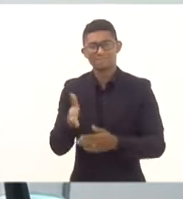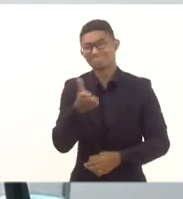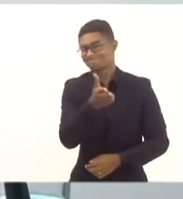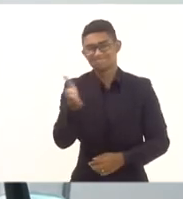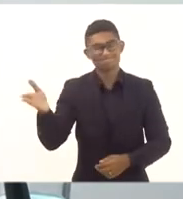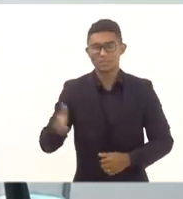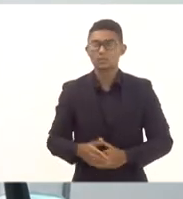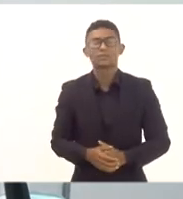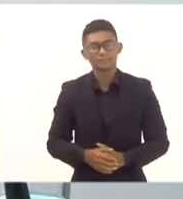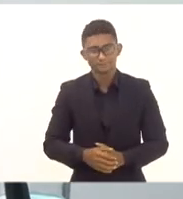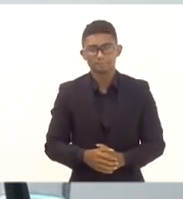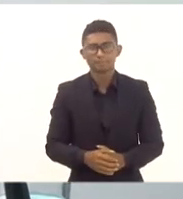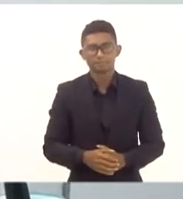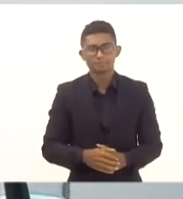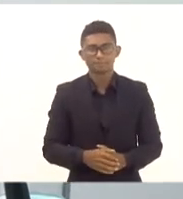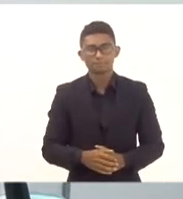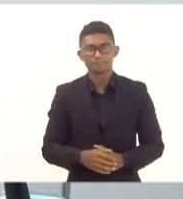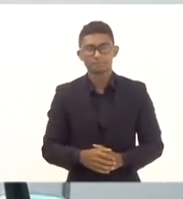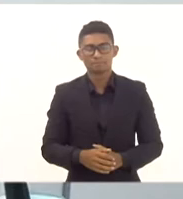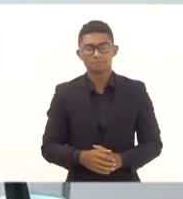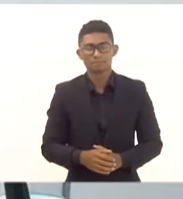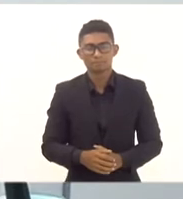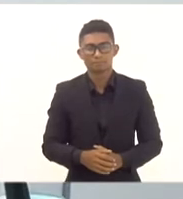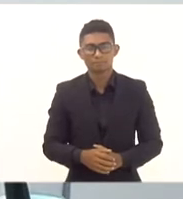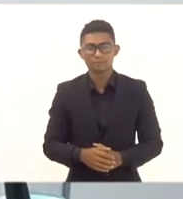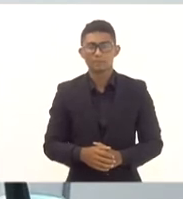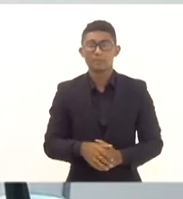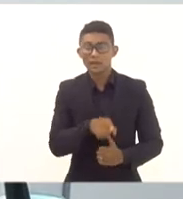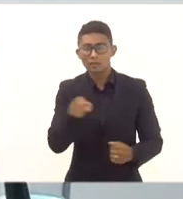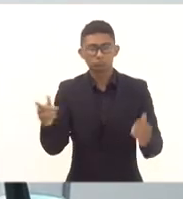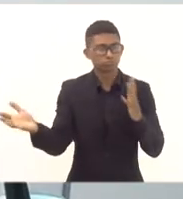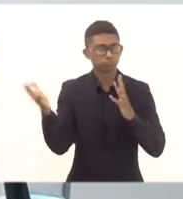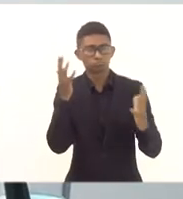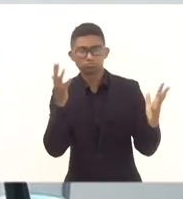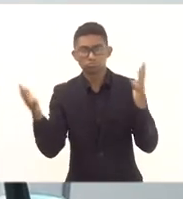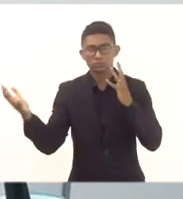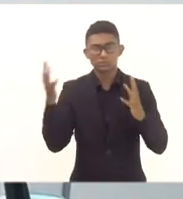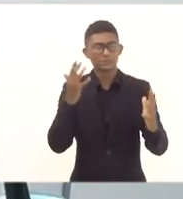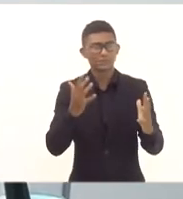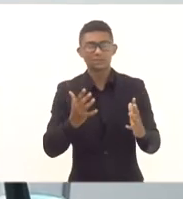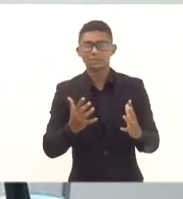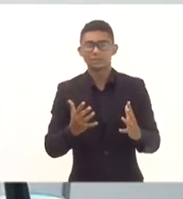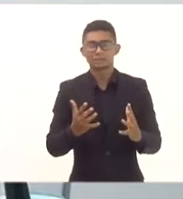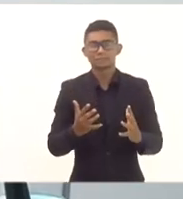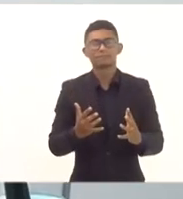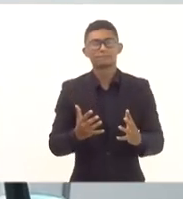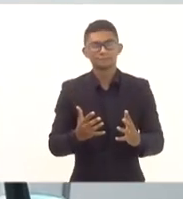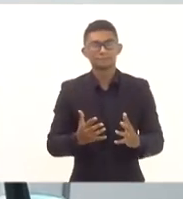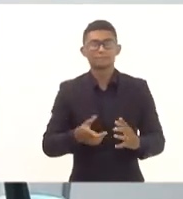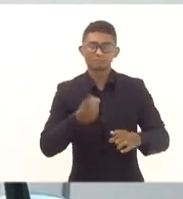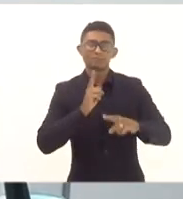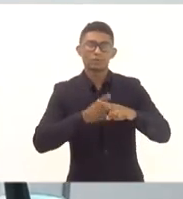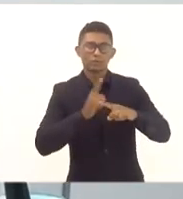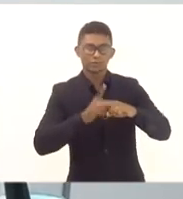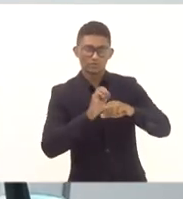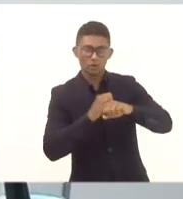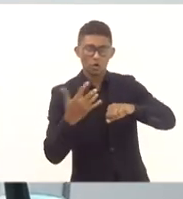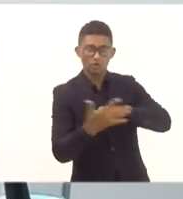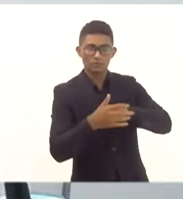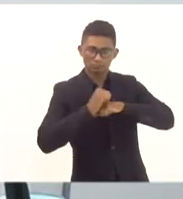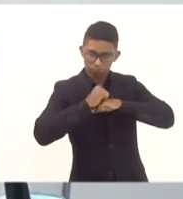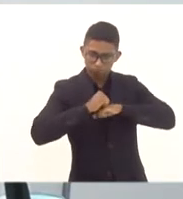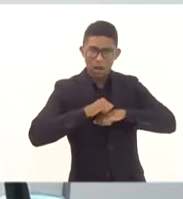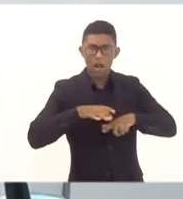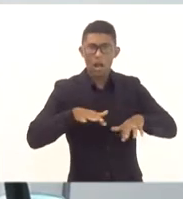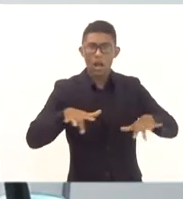diante de tantas condições desumanas colocadas desde a convide